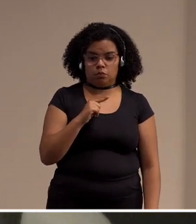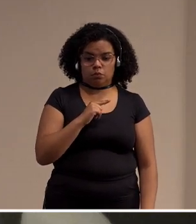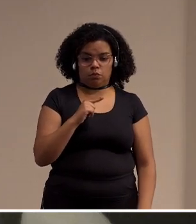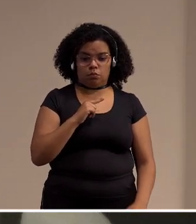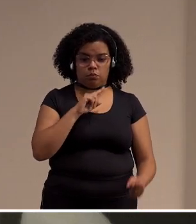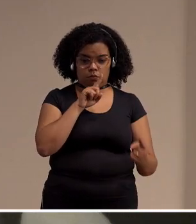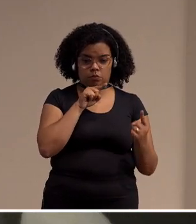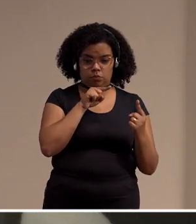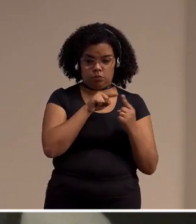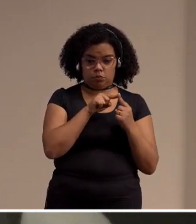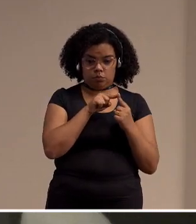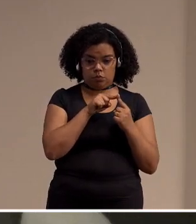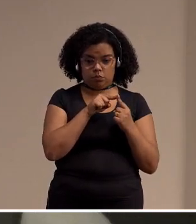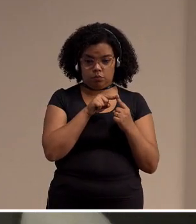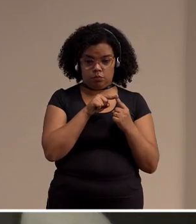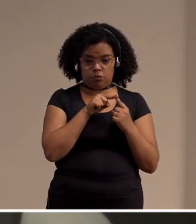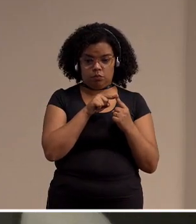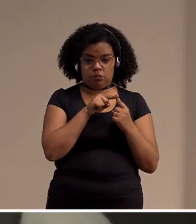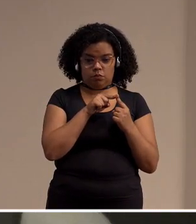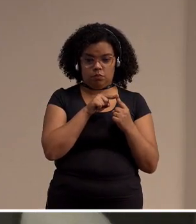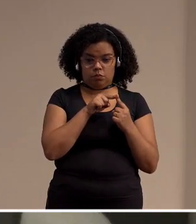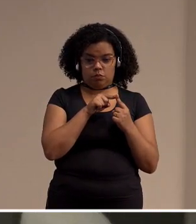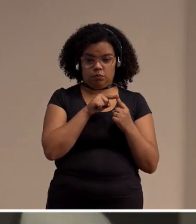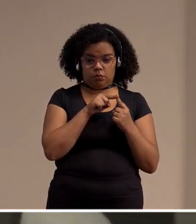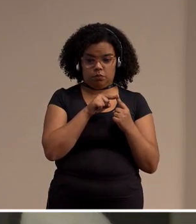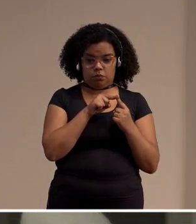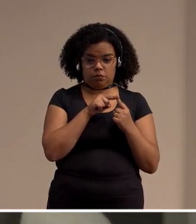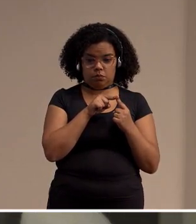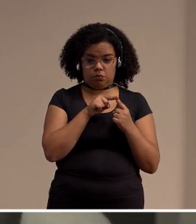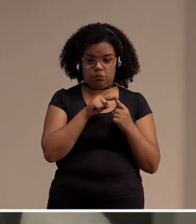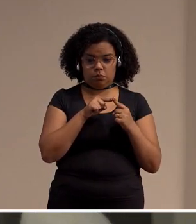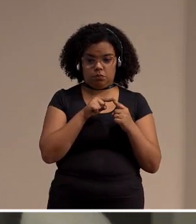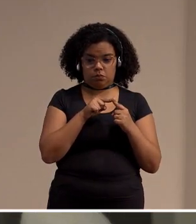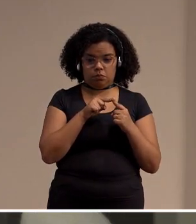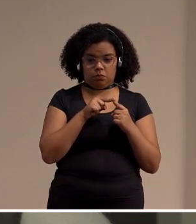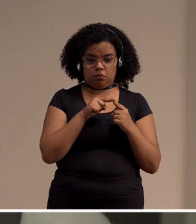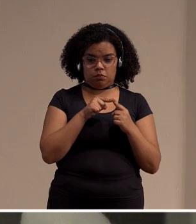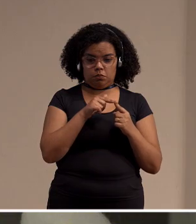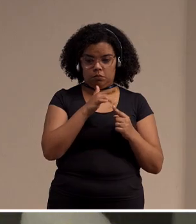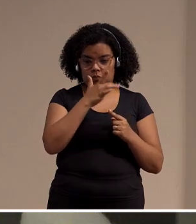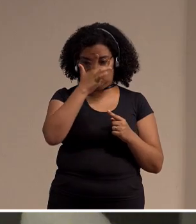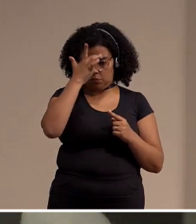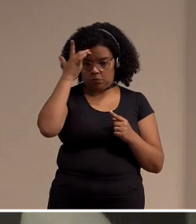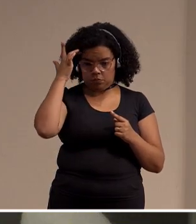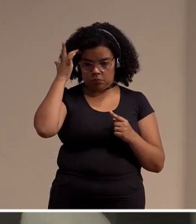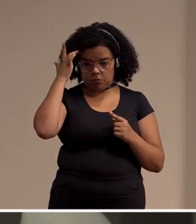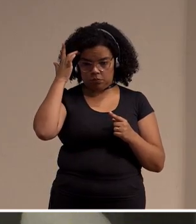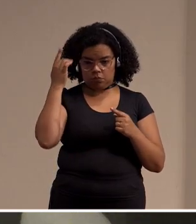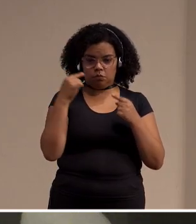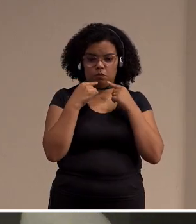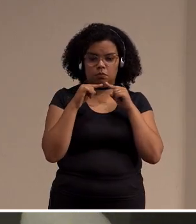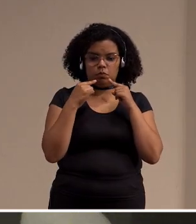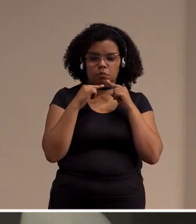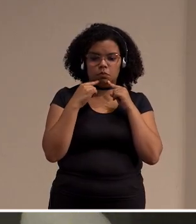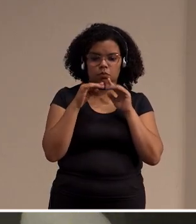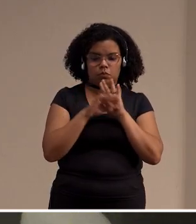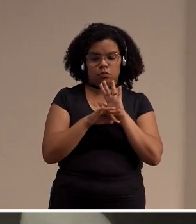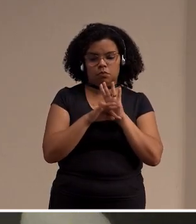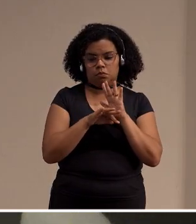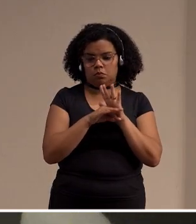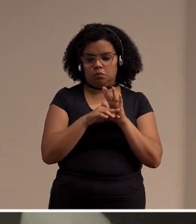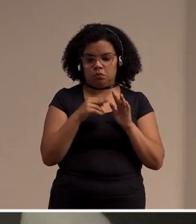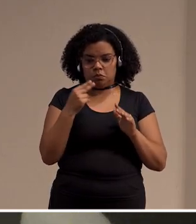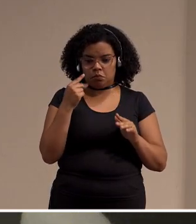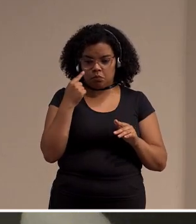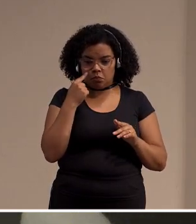suas metas. E, no entanto, as pessoas não li nenhum texto crítico, eu nunca vi ninguém falando alguma coisa sobre